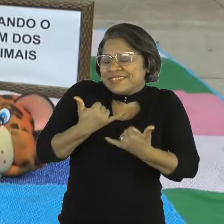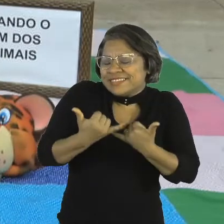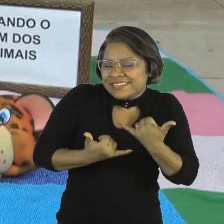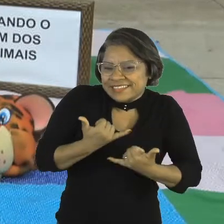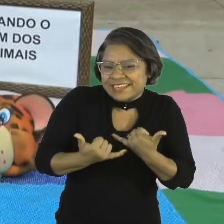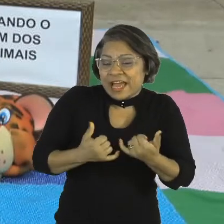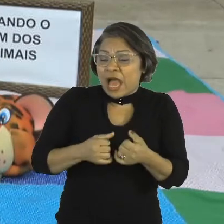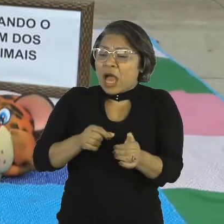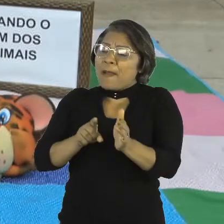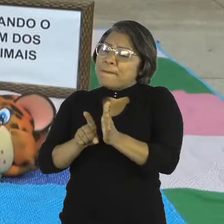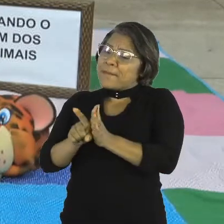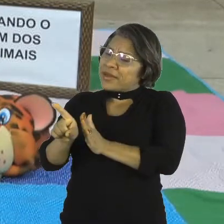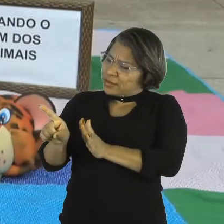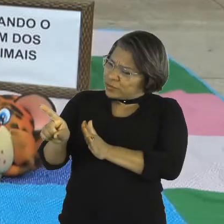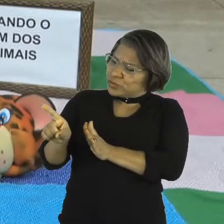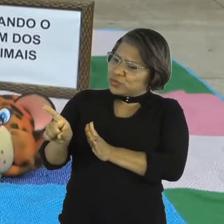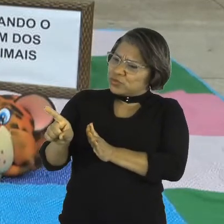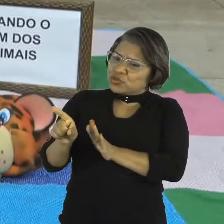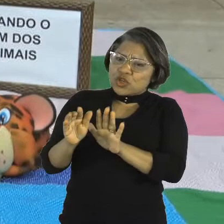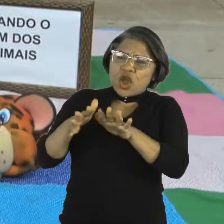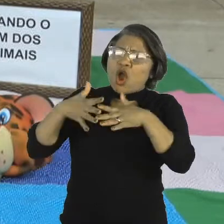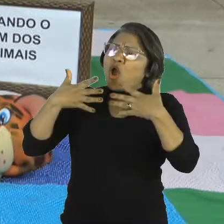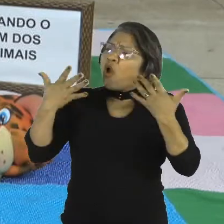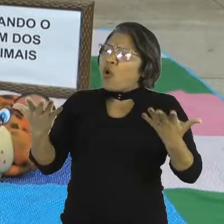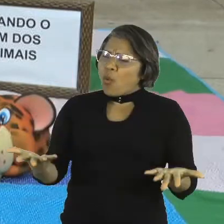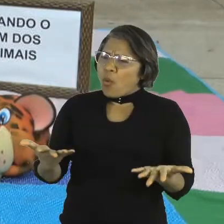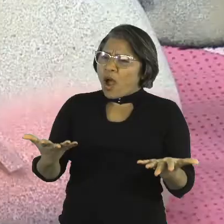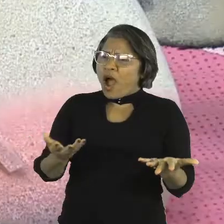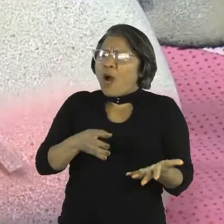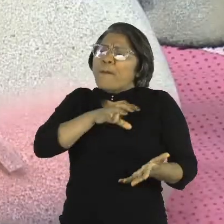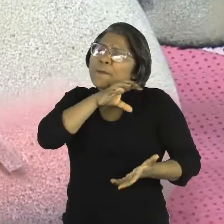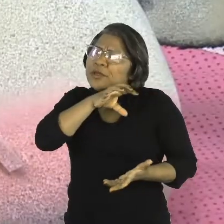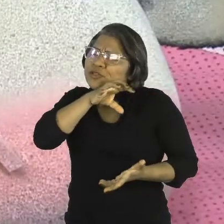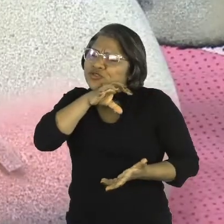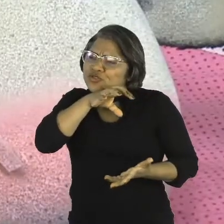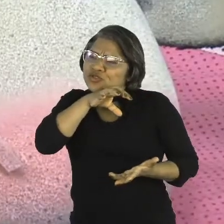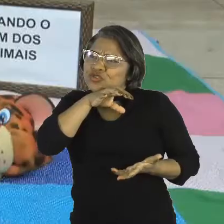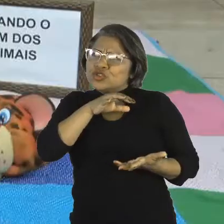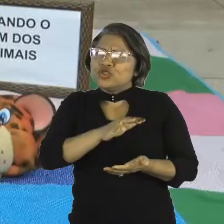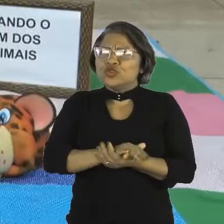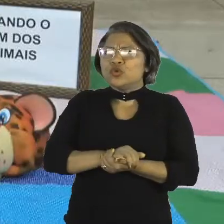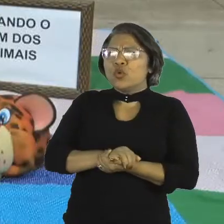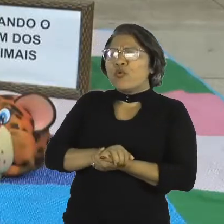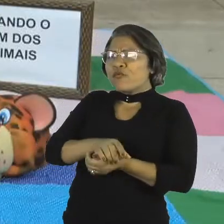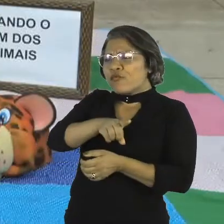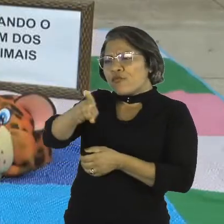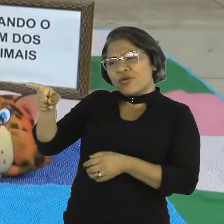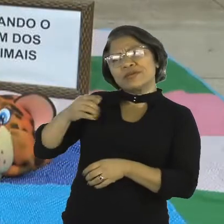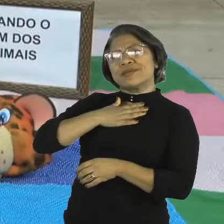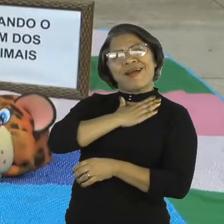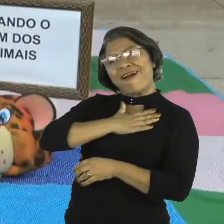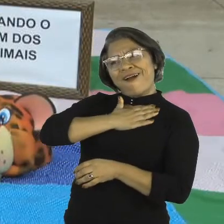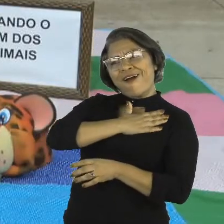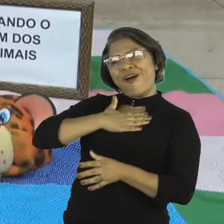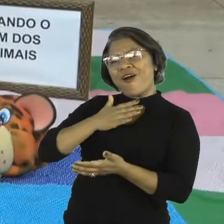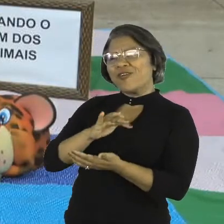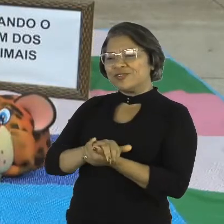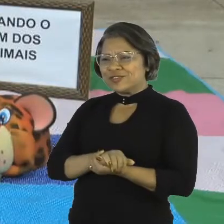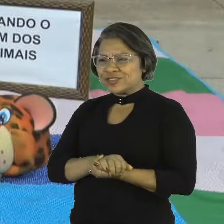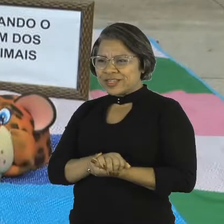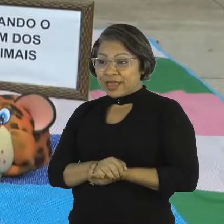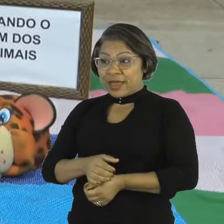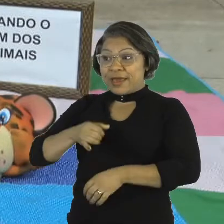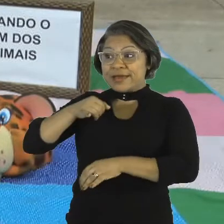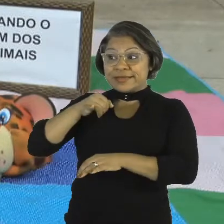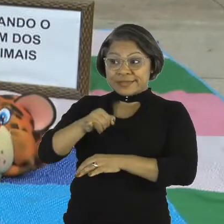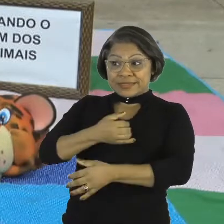você pergunte a ele qual o som que a vaquinha faz. Se ele conseguir acertar o som da vaquinha,